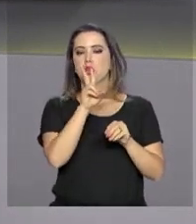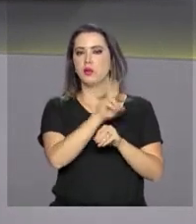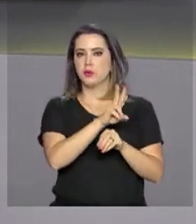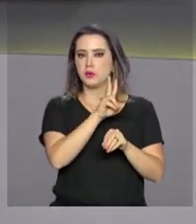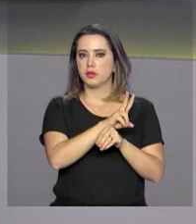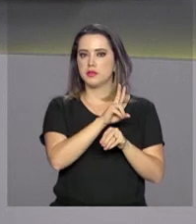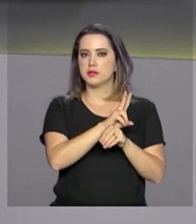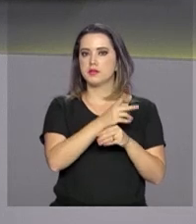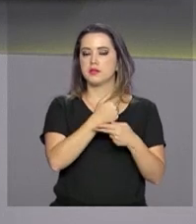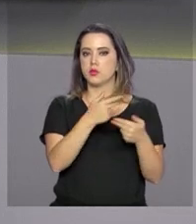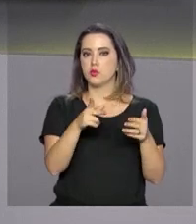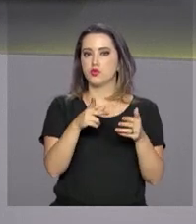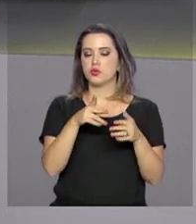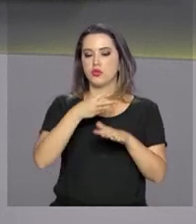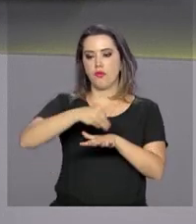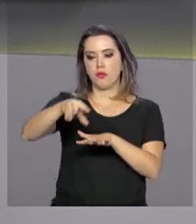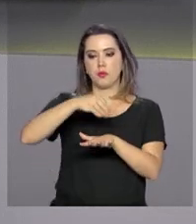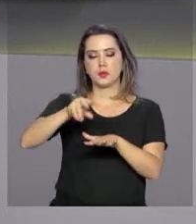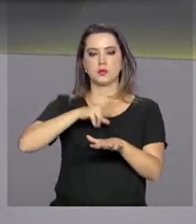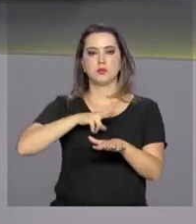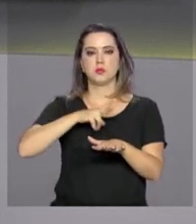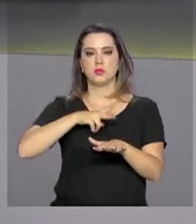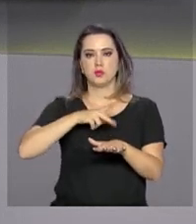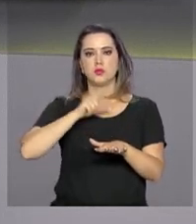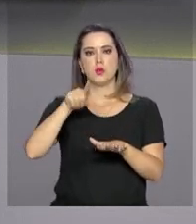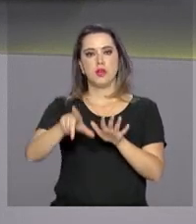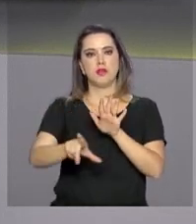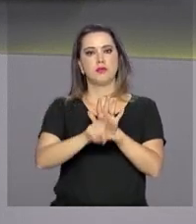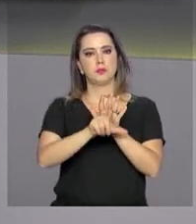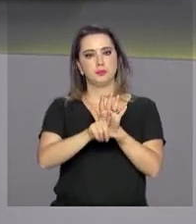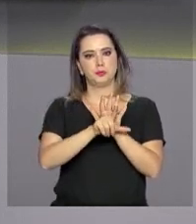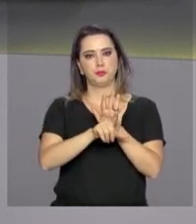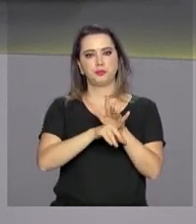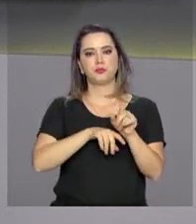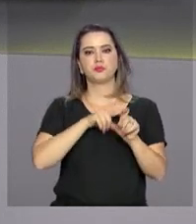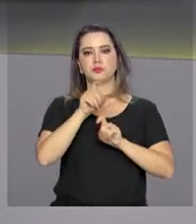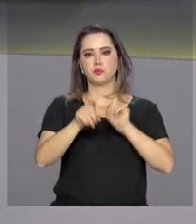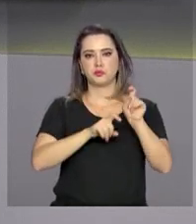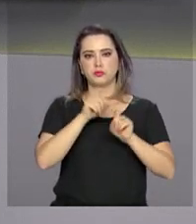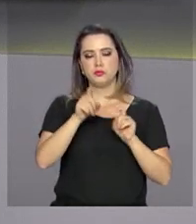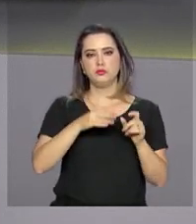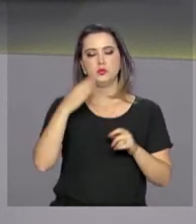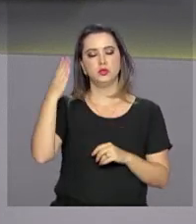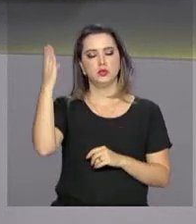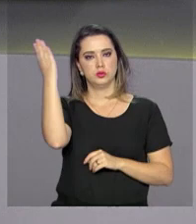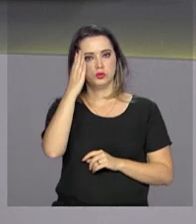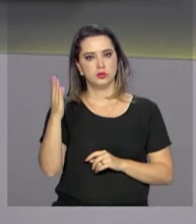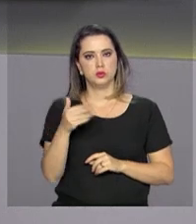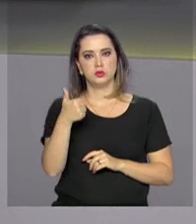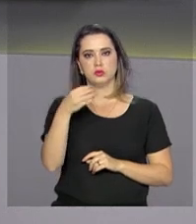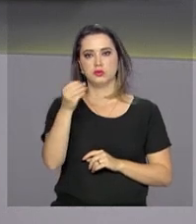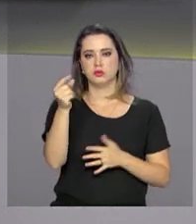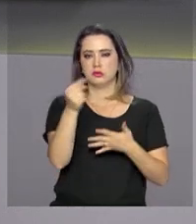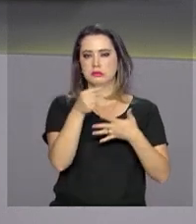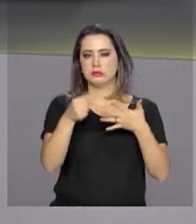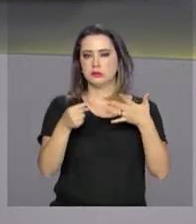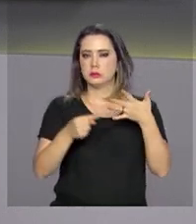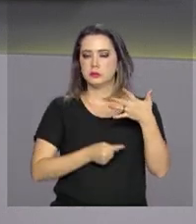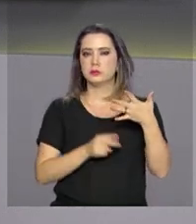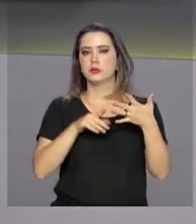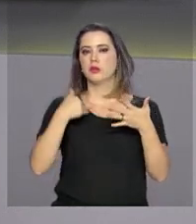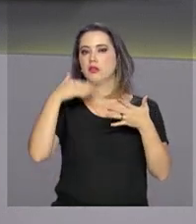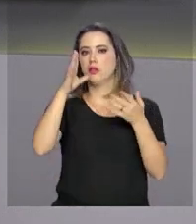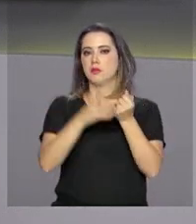estratégia digital brasileira um programa com mais de 100 ações a estratégia segundo o ministro confere mais segurança jurídica